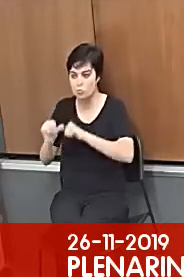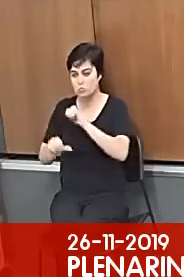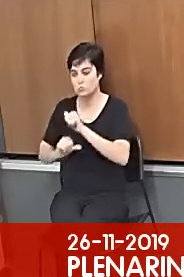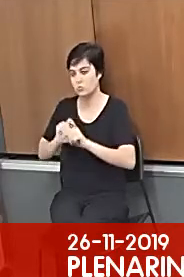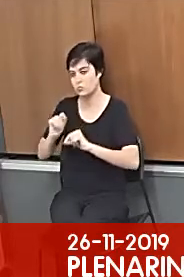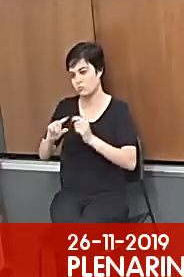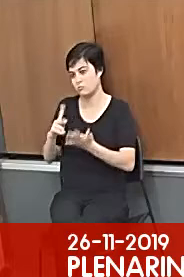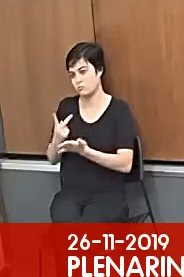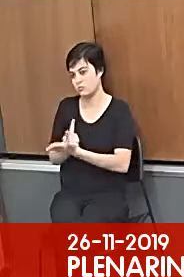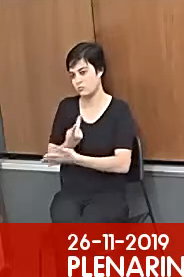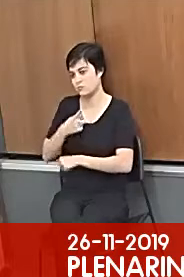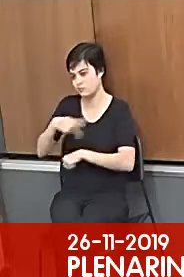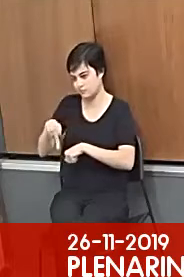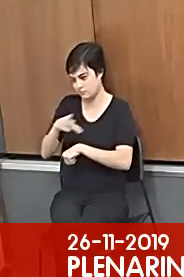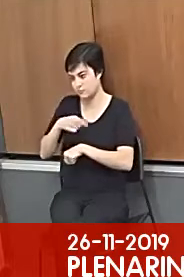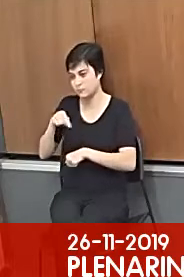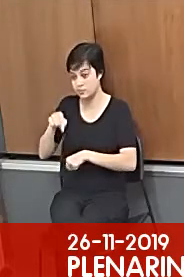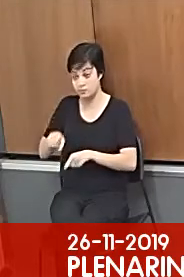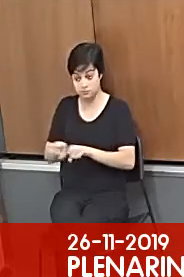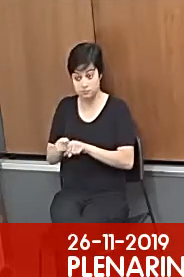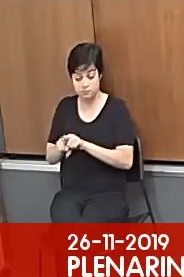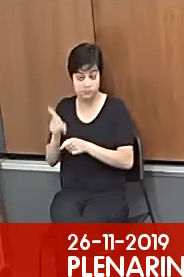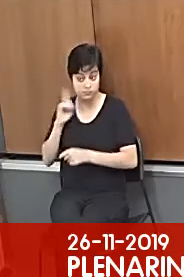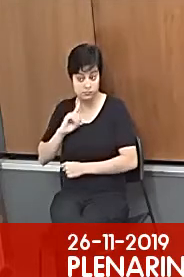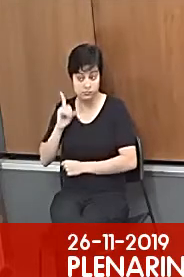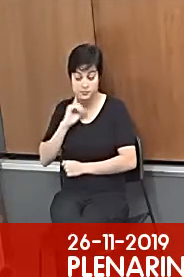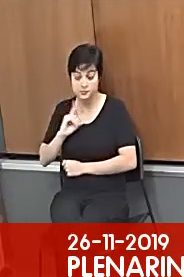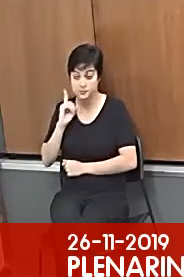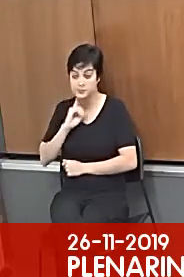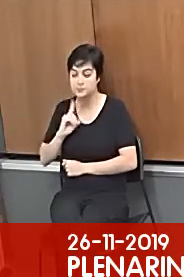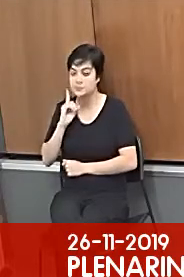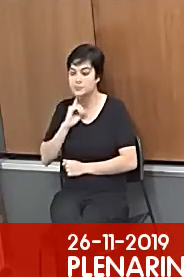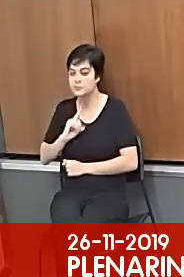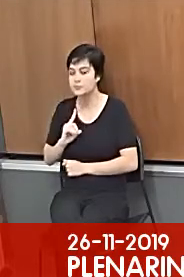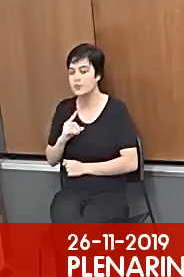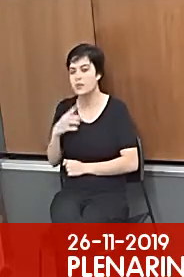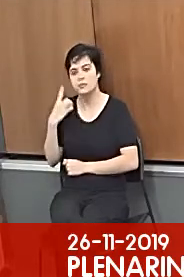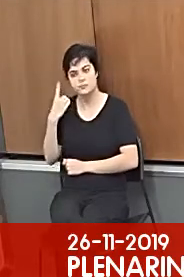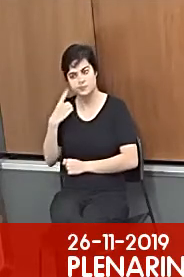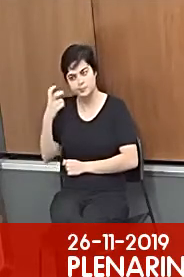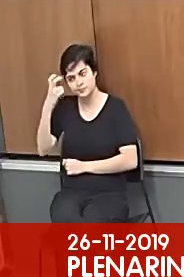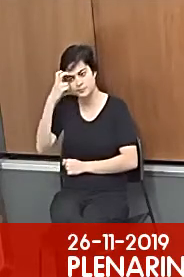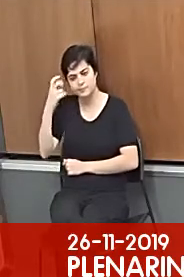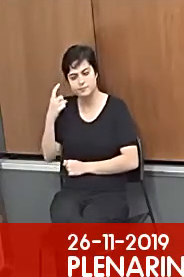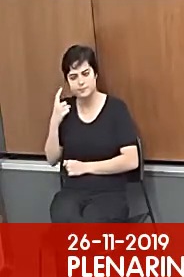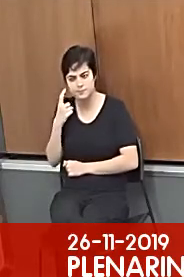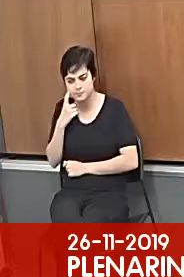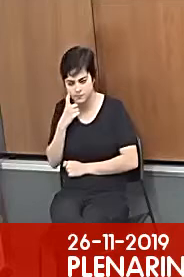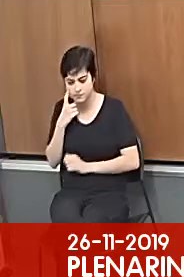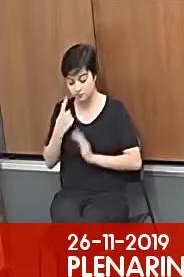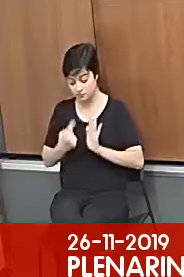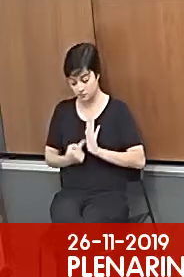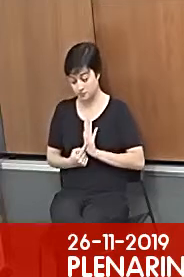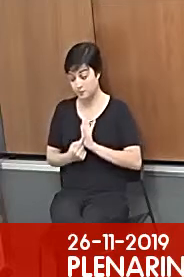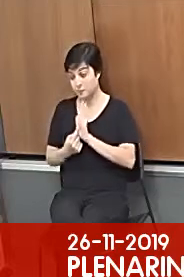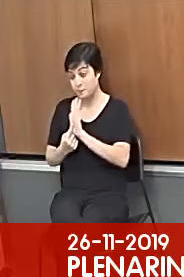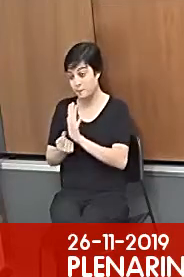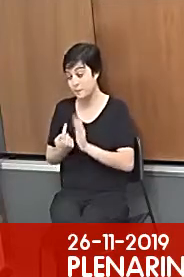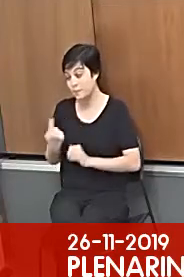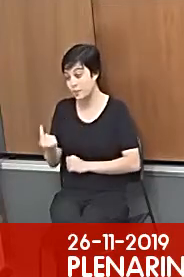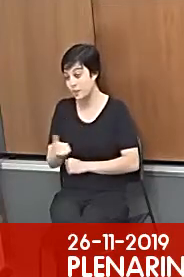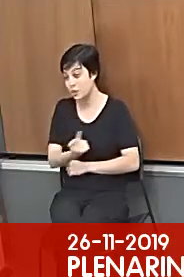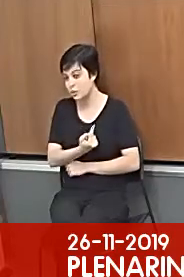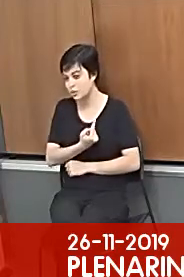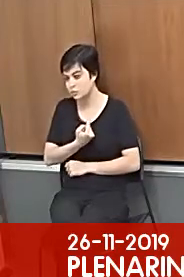nosso país, e especificamente no nosso estado de Minas Gerais, o deputado Zé Guilherme, que nos apresenta de